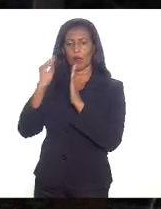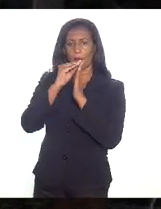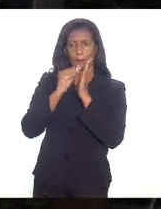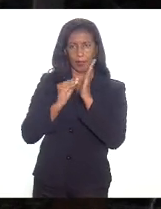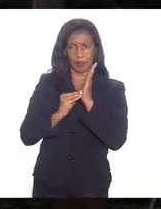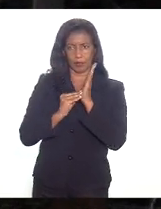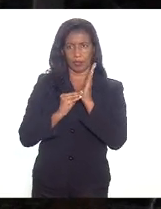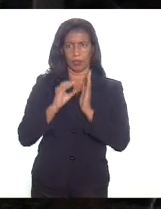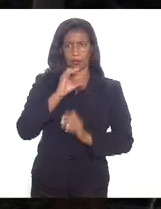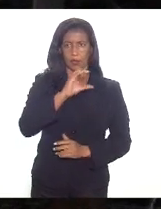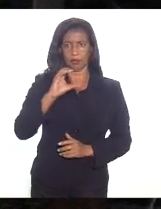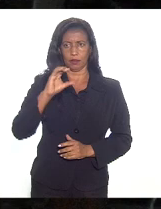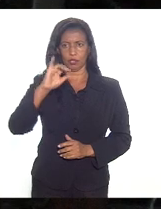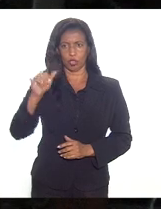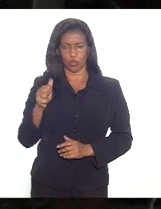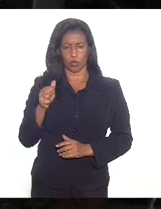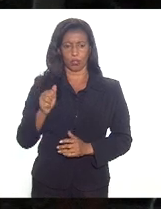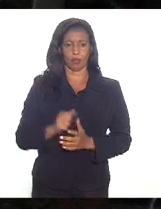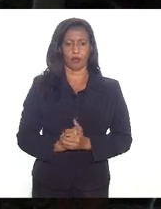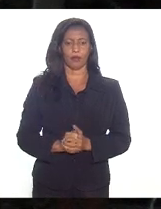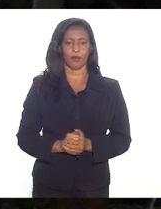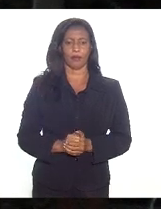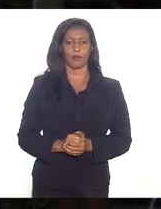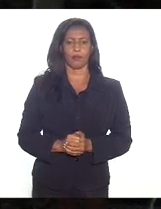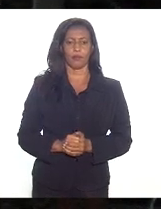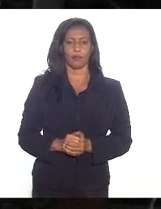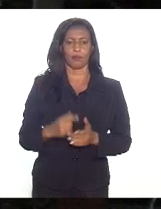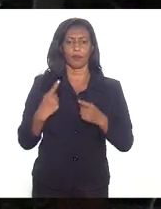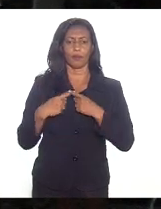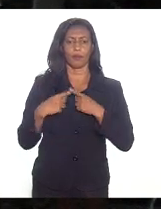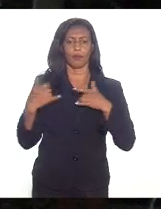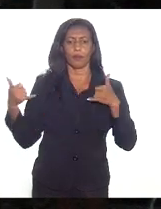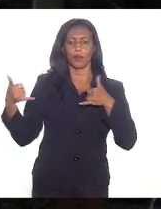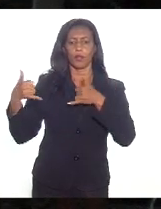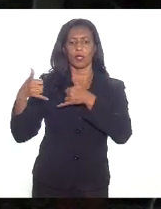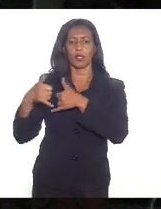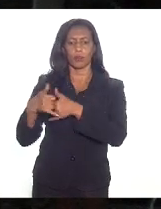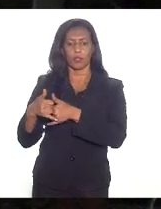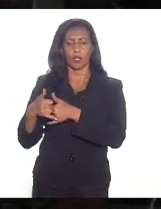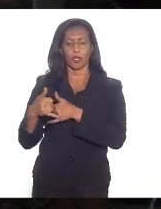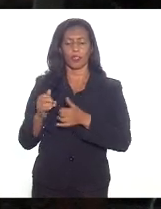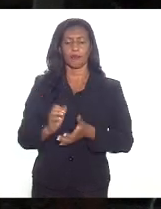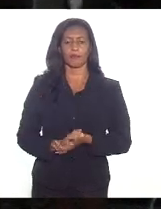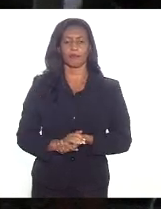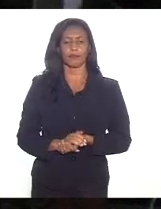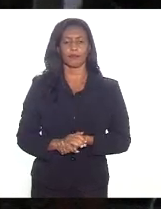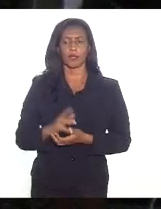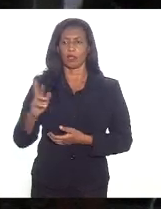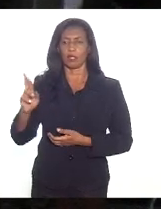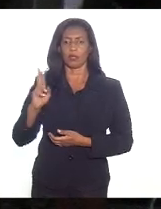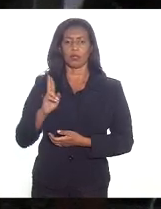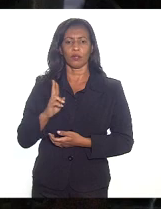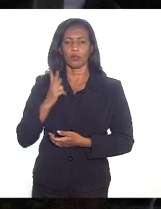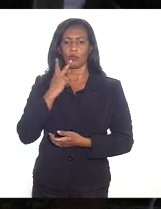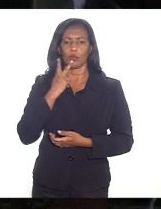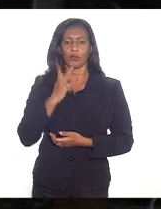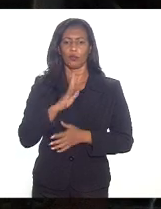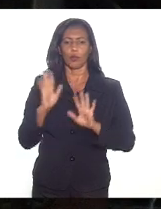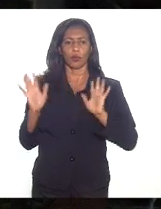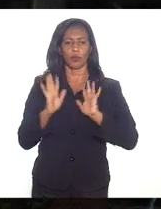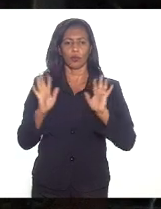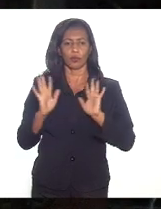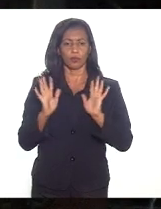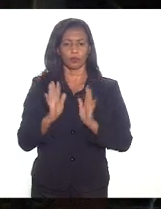CCJ. Por que que eu liguei para a Vossa Excelência? E Vossa Excelência, eu não disse isso a Vossa Excelência, mas Vossa Excelência